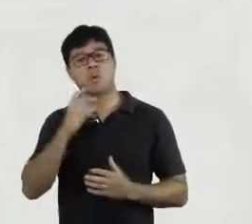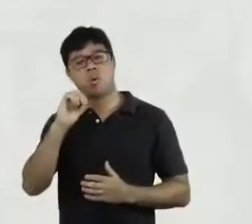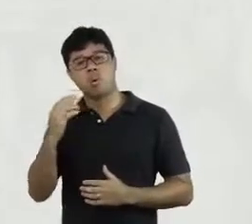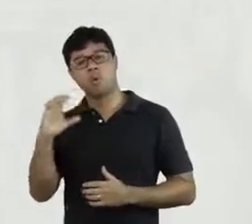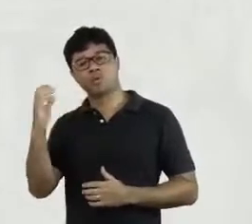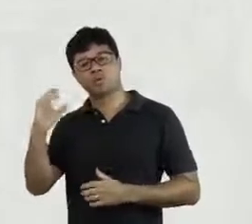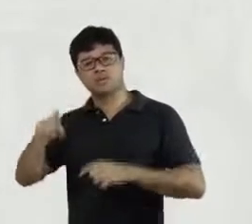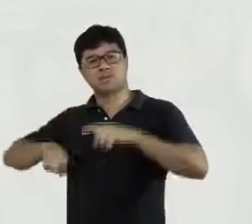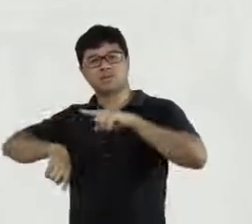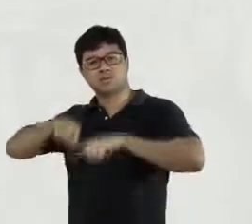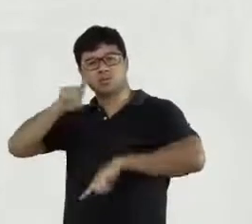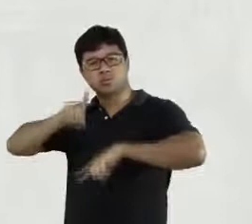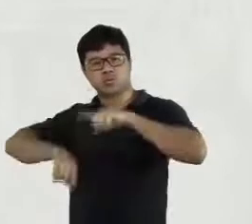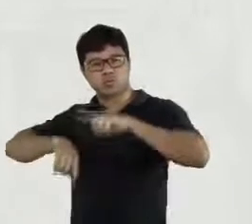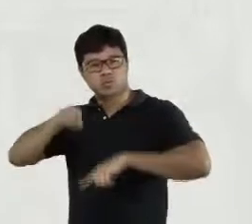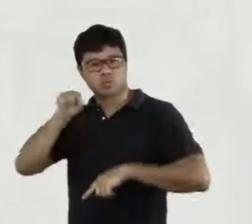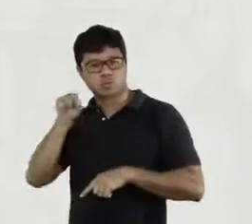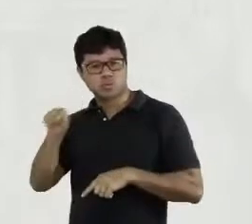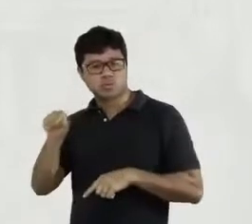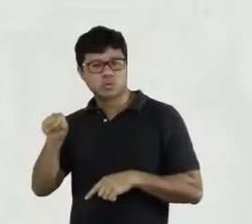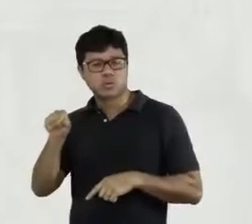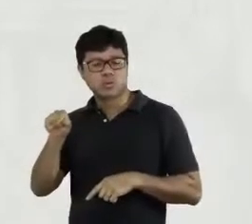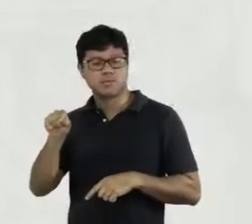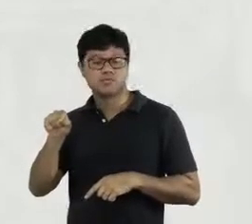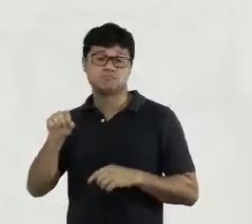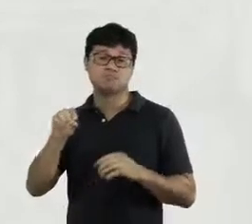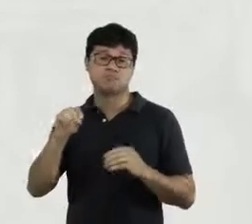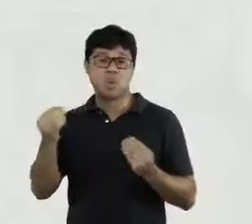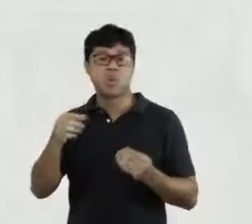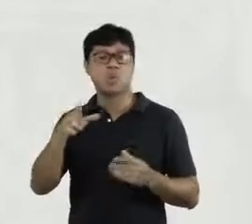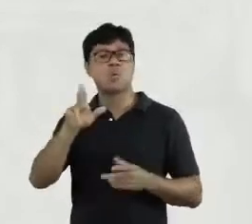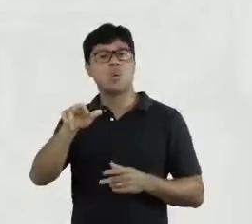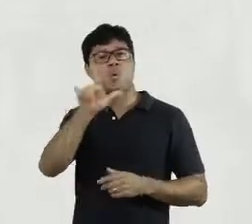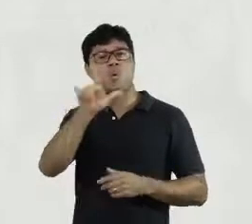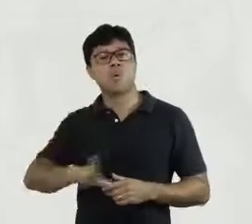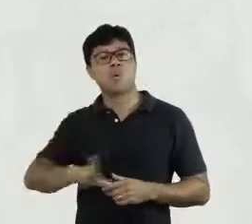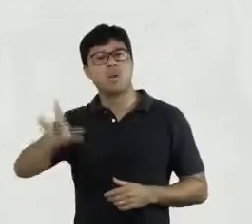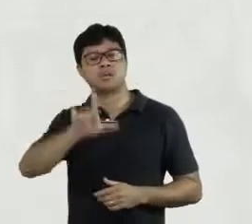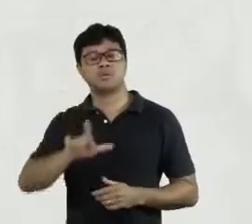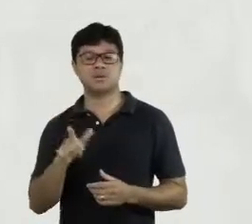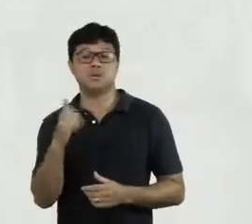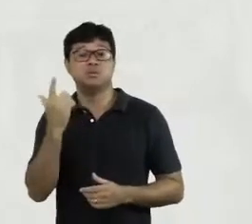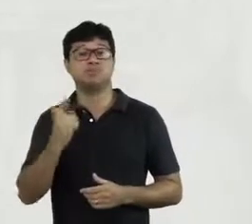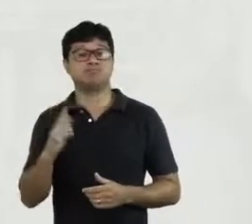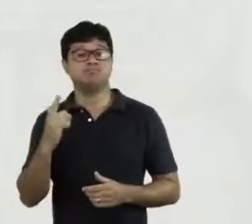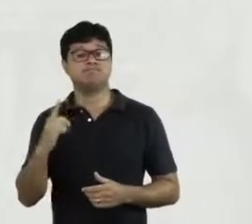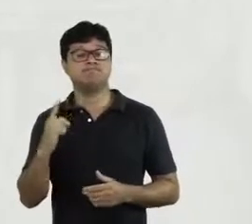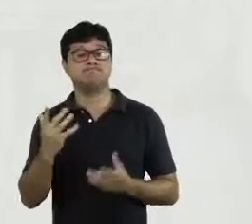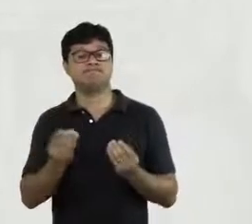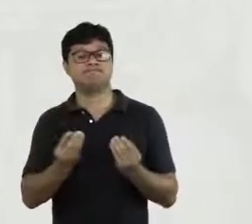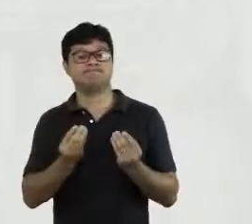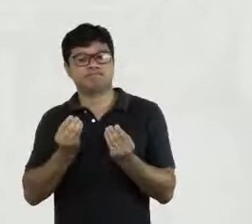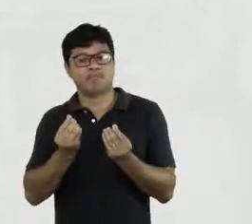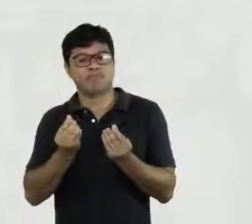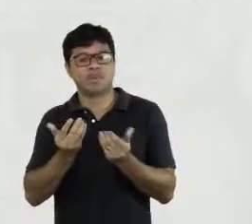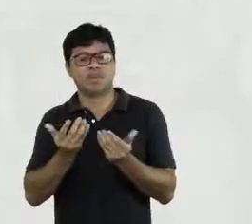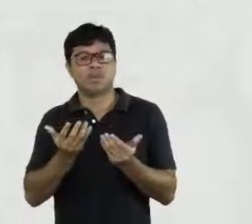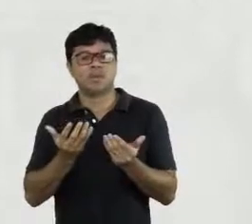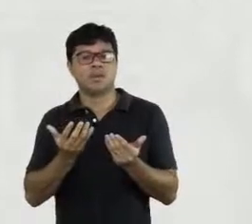ciência instrumental. Como na literatura não há nenhuma